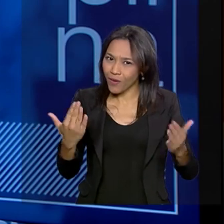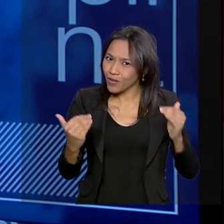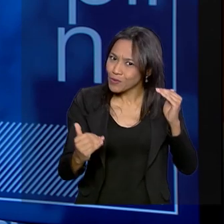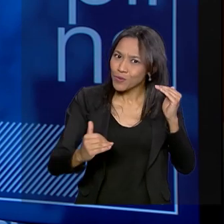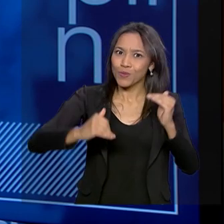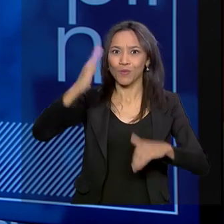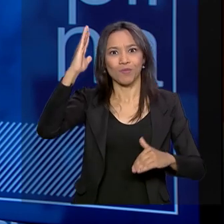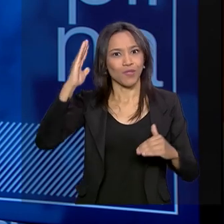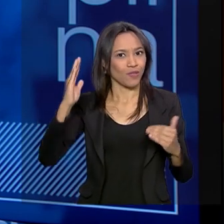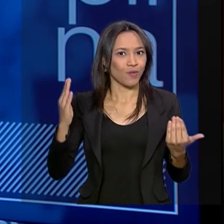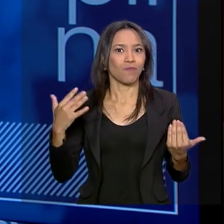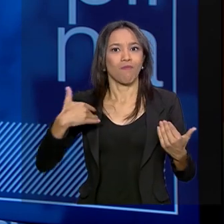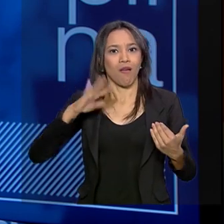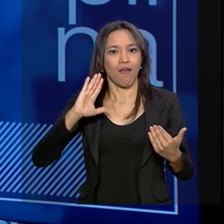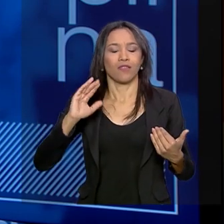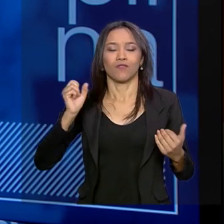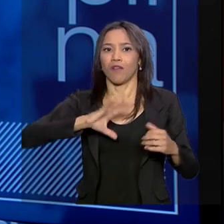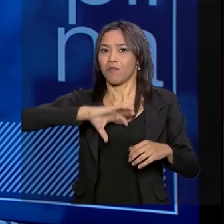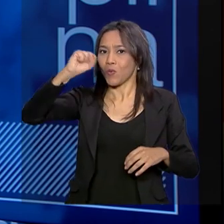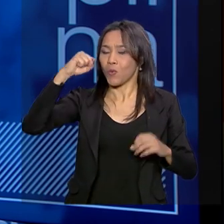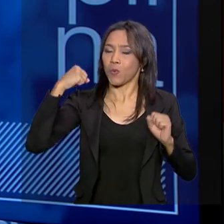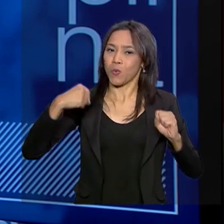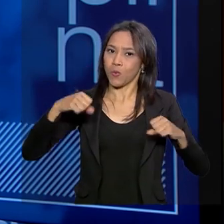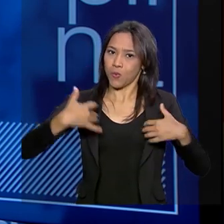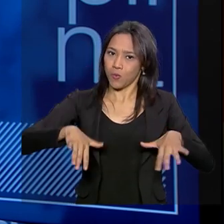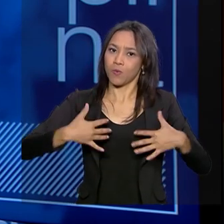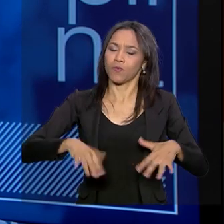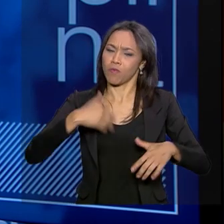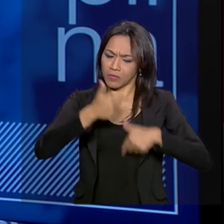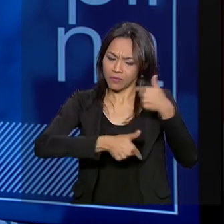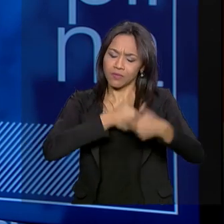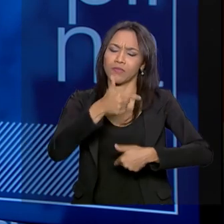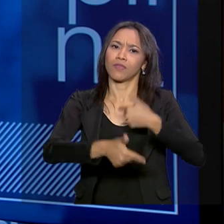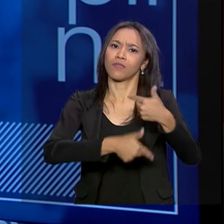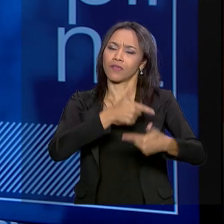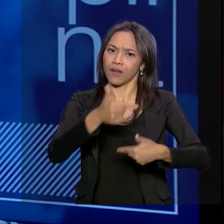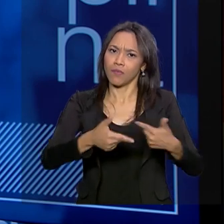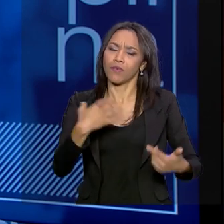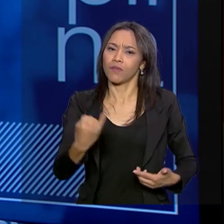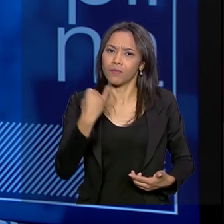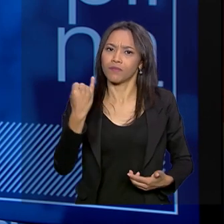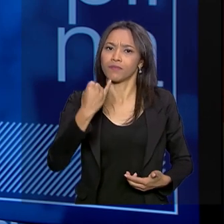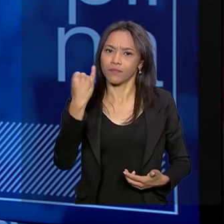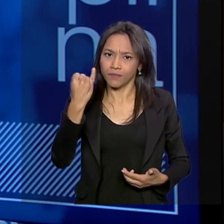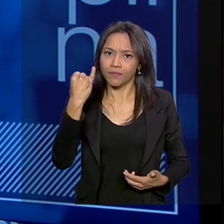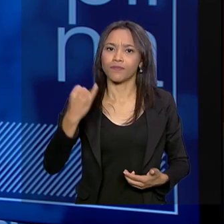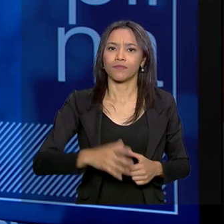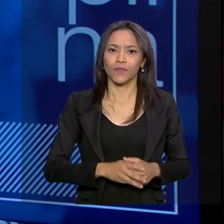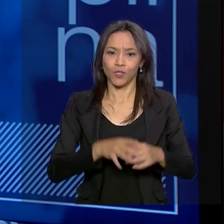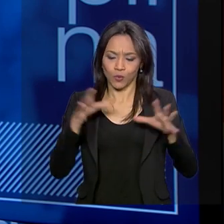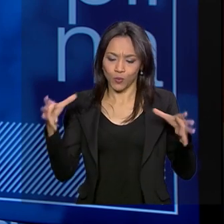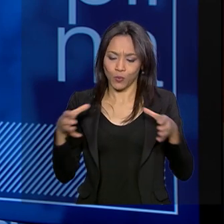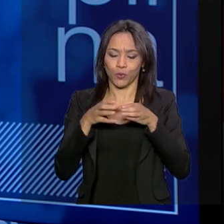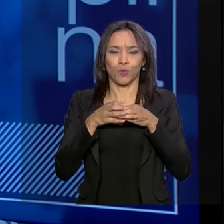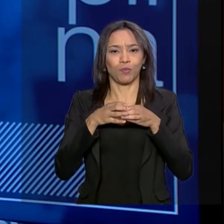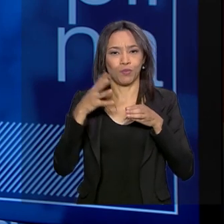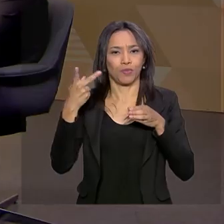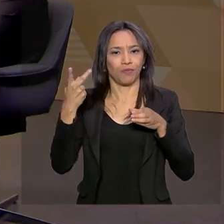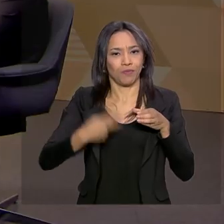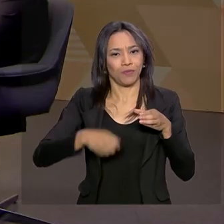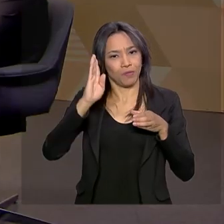Um recorde sensacional, espetacular, um trabalho muito, muito importante do Comitê Paralímpico